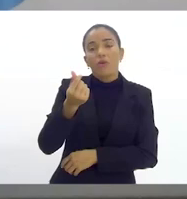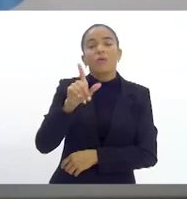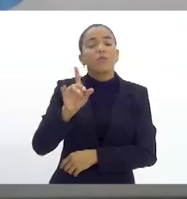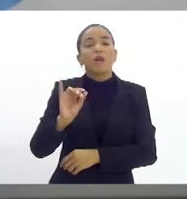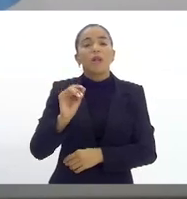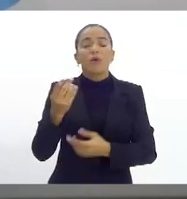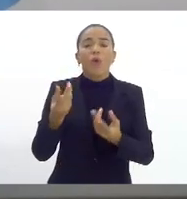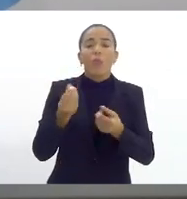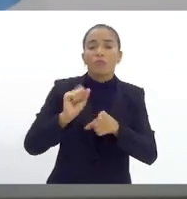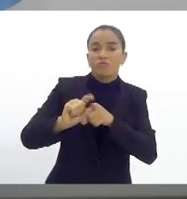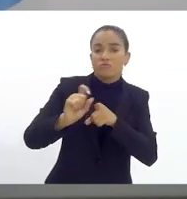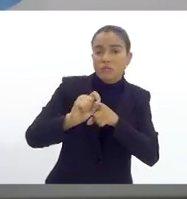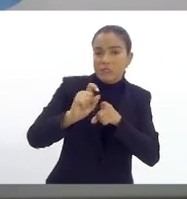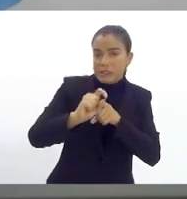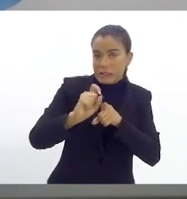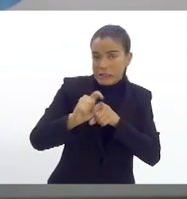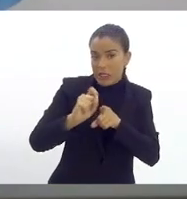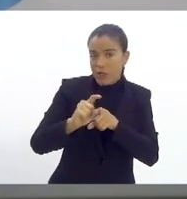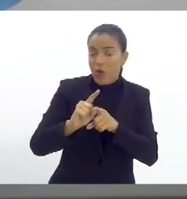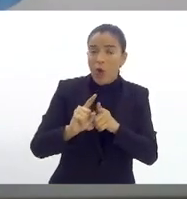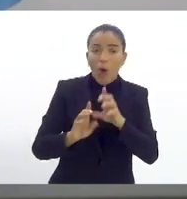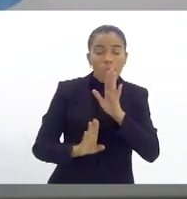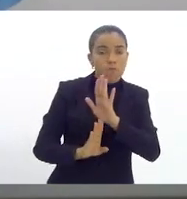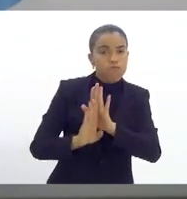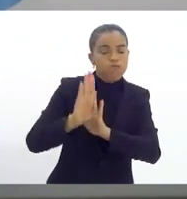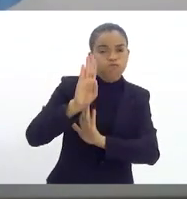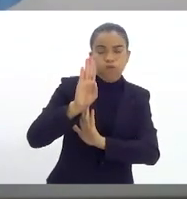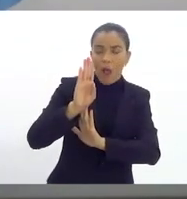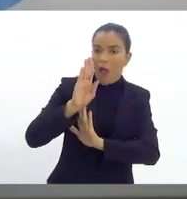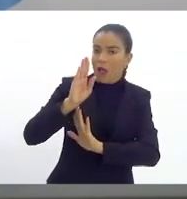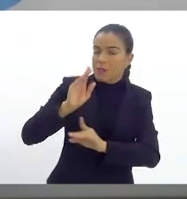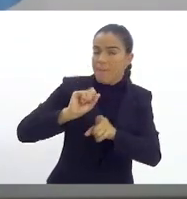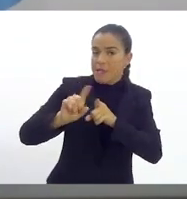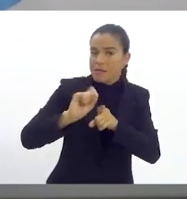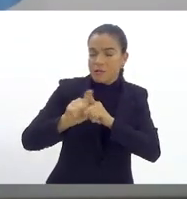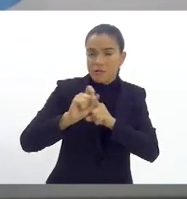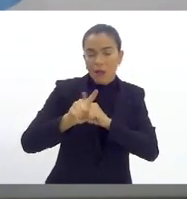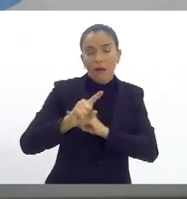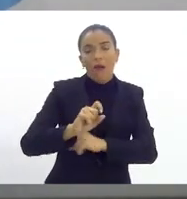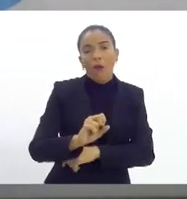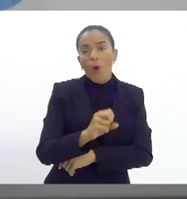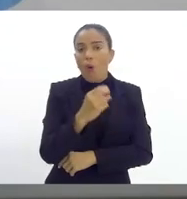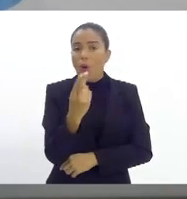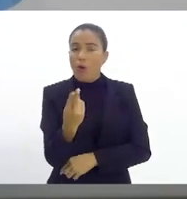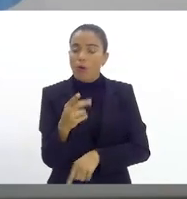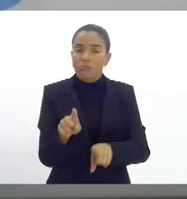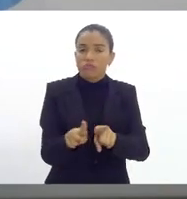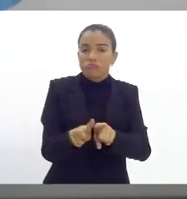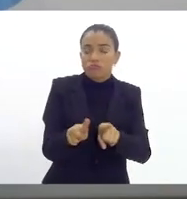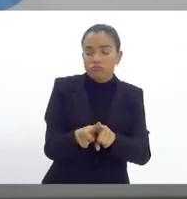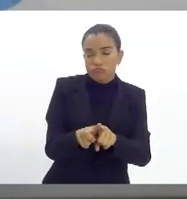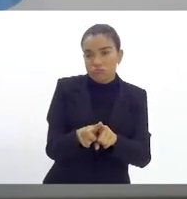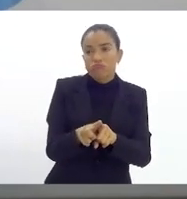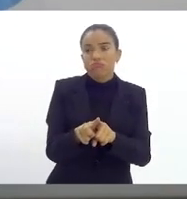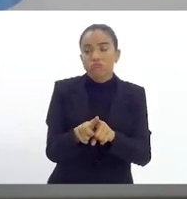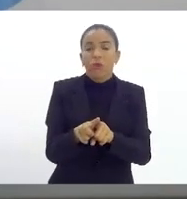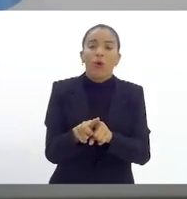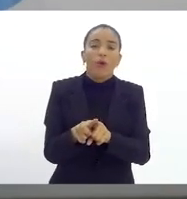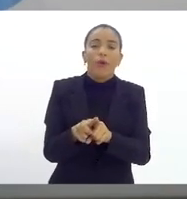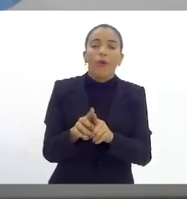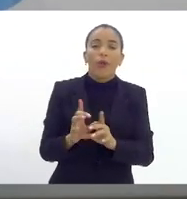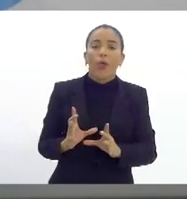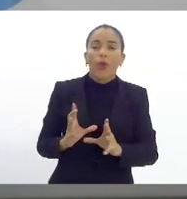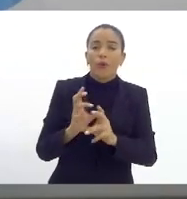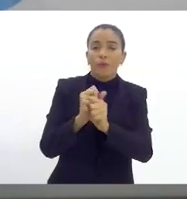de mensalidade seja pelo aumento abusivo das mensalidades seja inclusive pelo aumento do número de